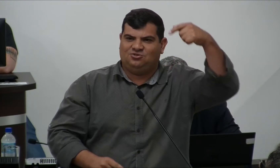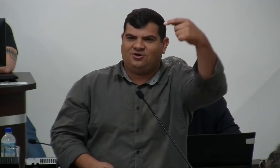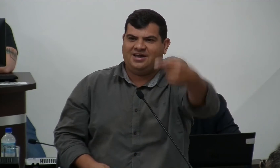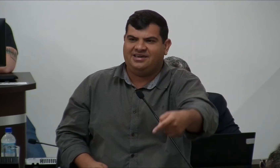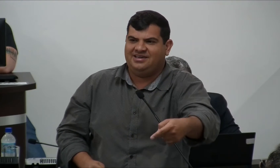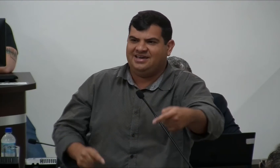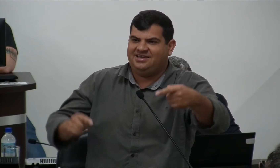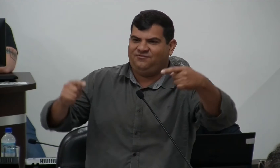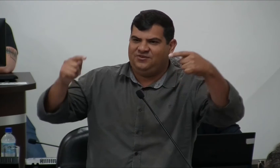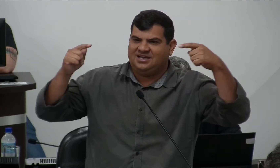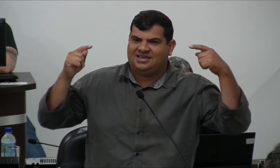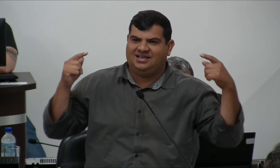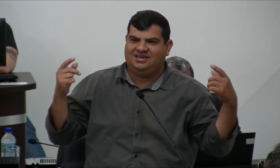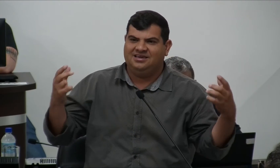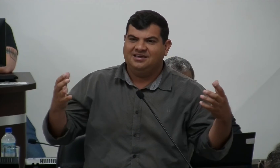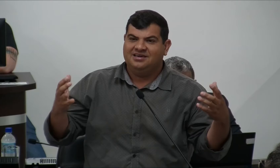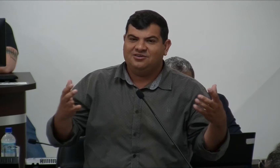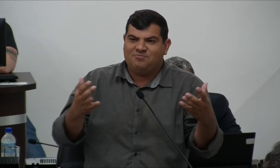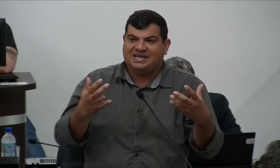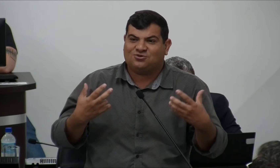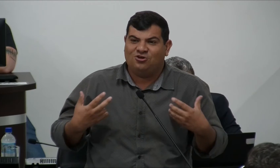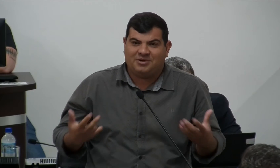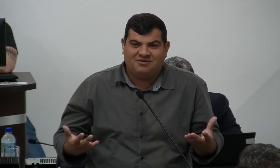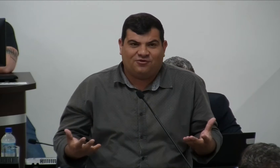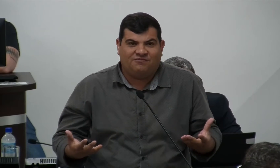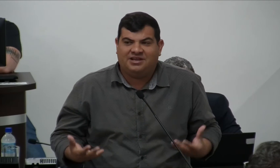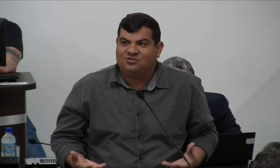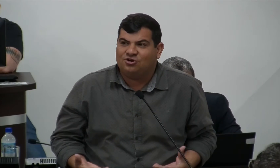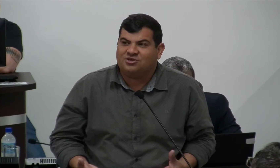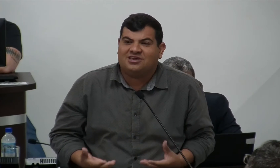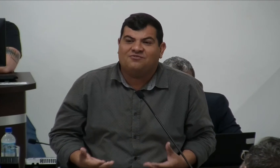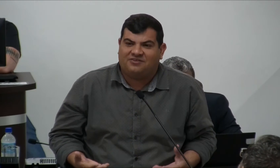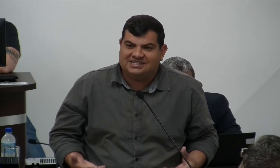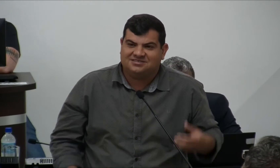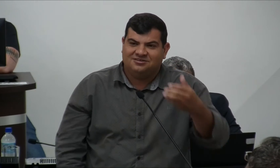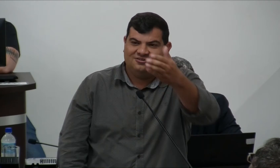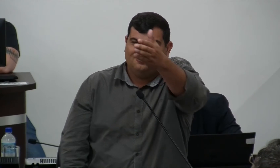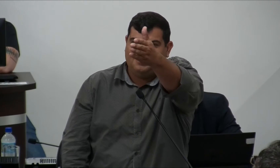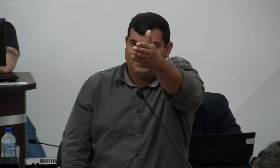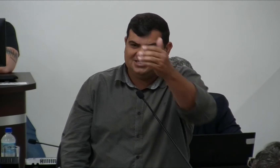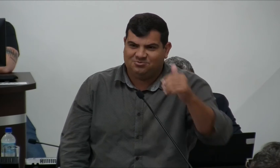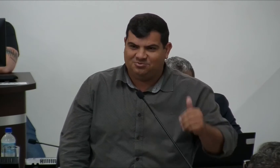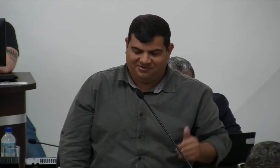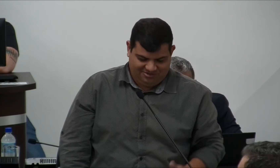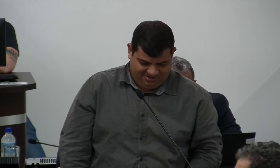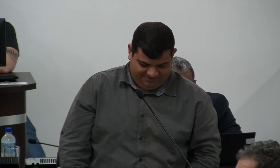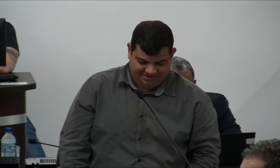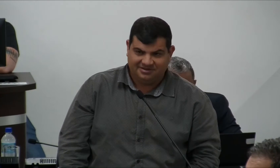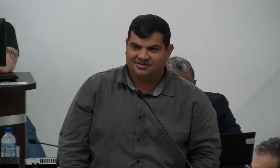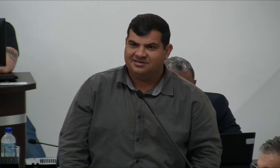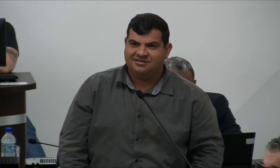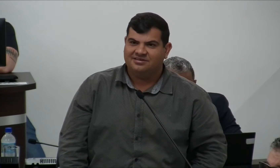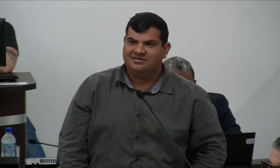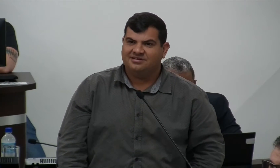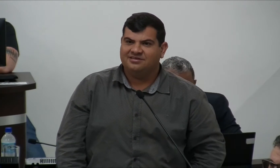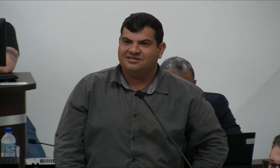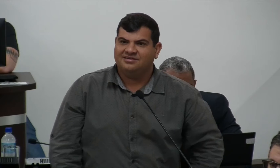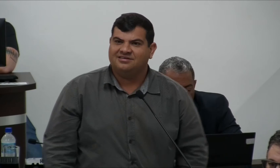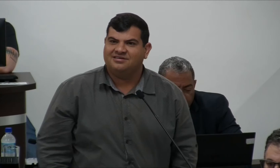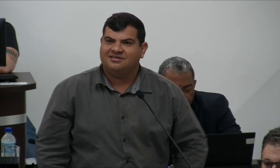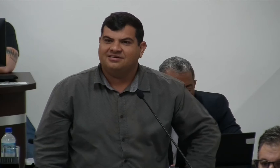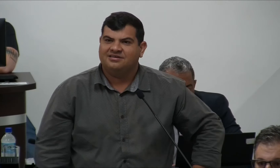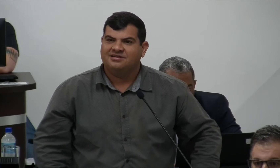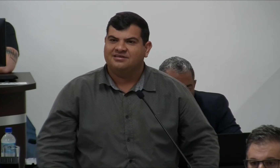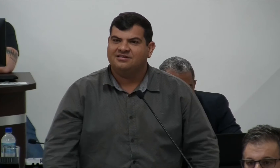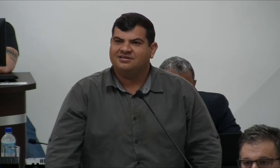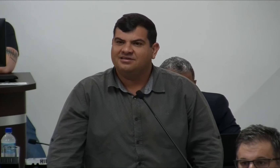pai se dói, e aí fica aquele... E o médico olhou para mim e falou, vereador, o que eu faço? uma parte para o Não, vereador Rafael. queria só contribuir o